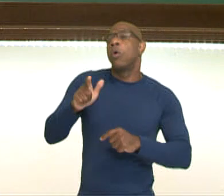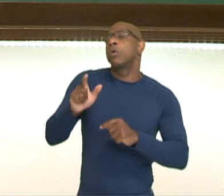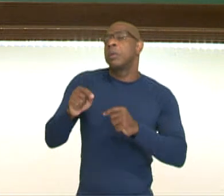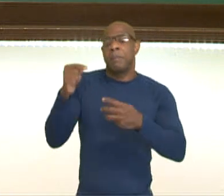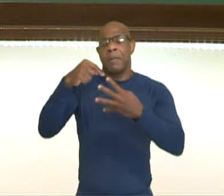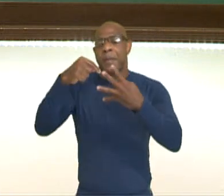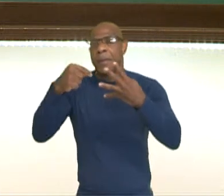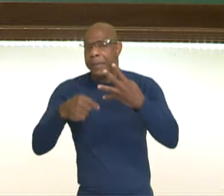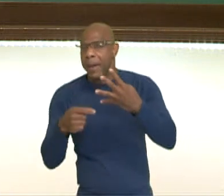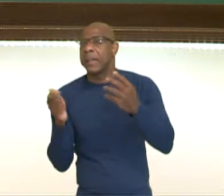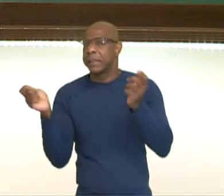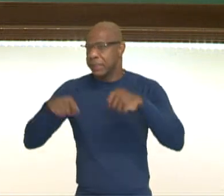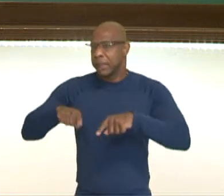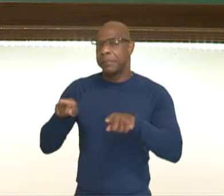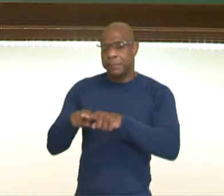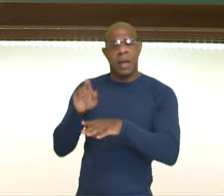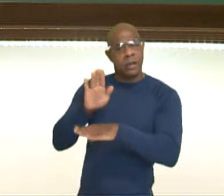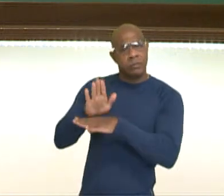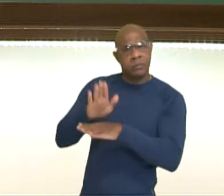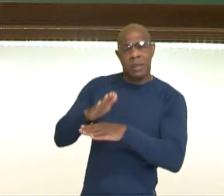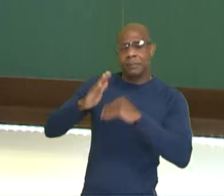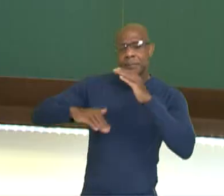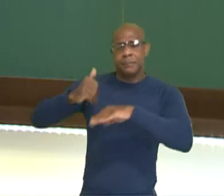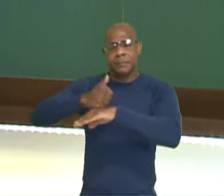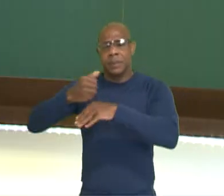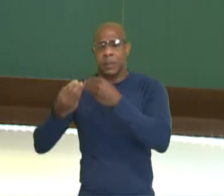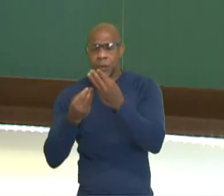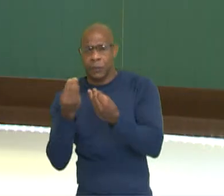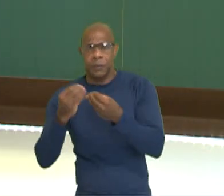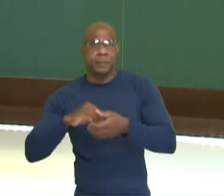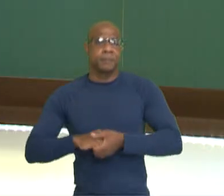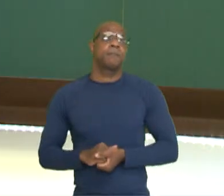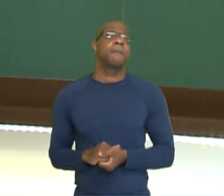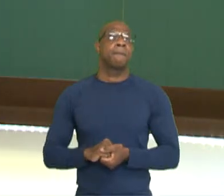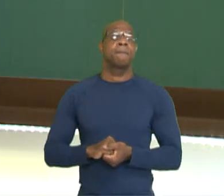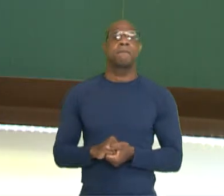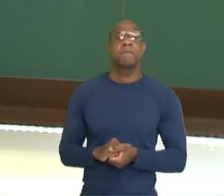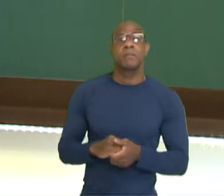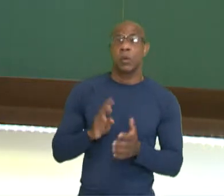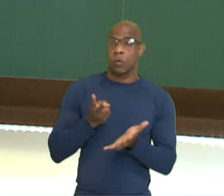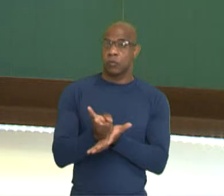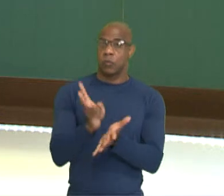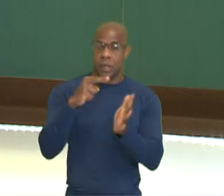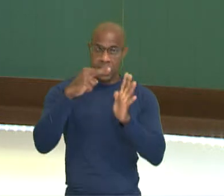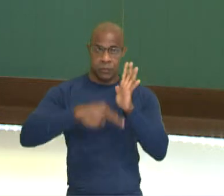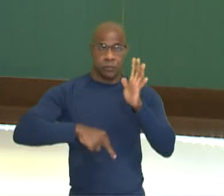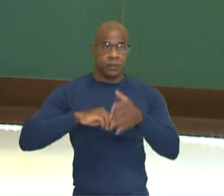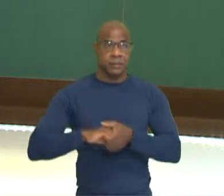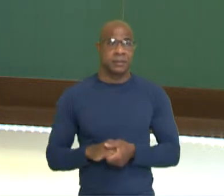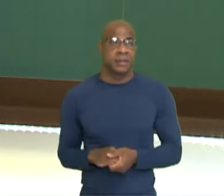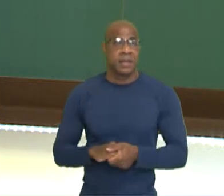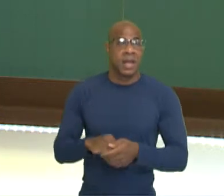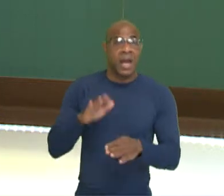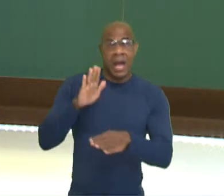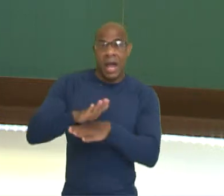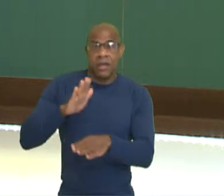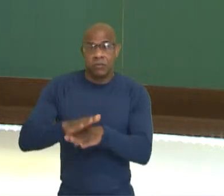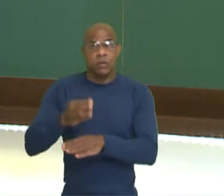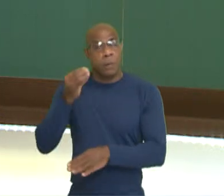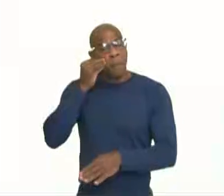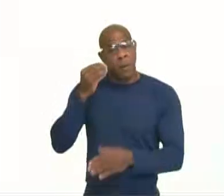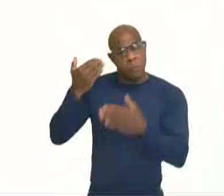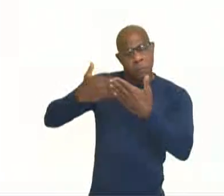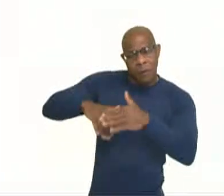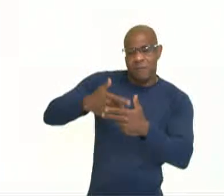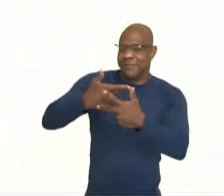em consideração. Confere? Continua a leitura comigo aqui. Com a ajuda de testes ou com um